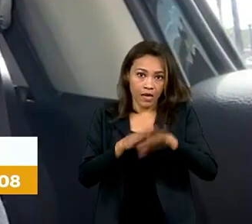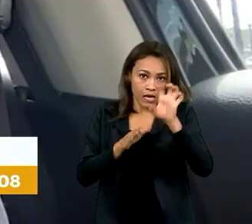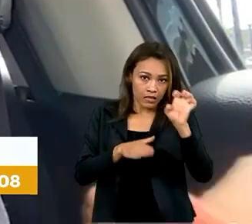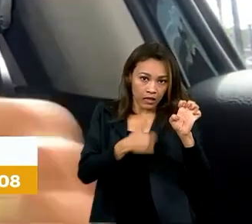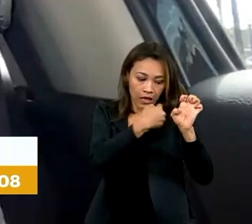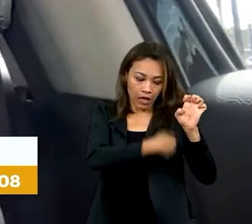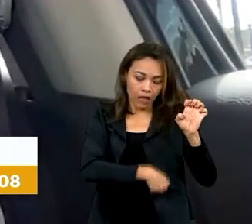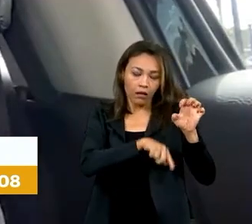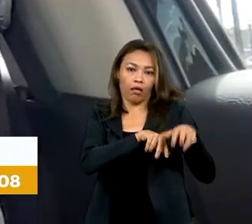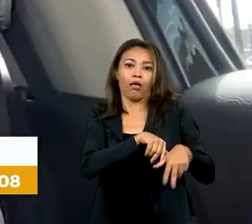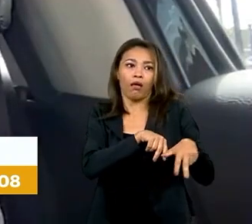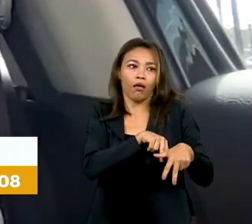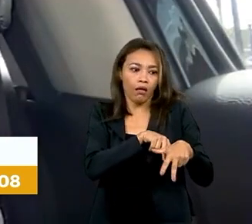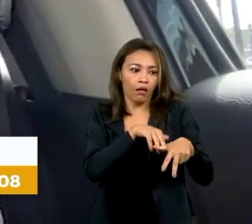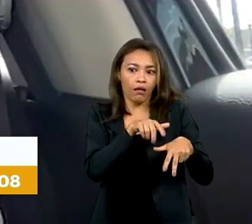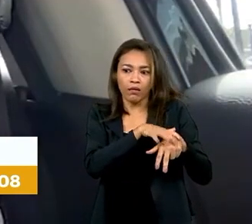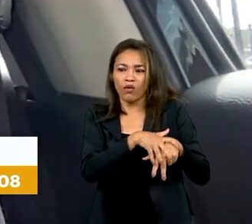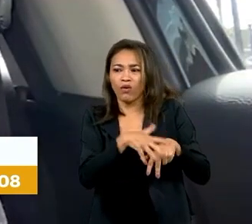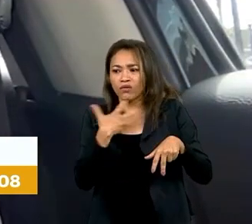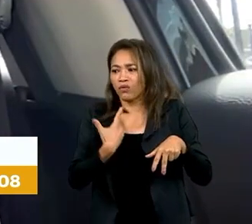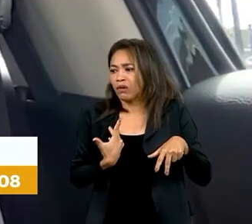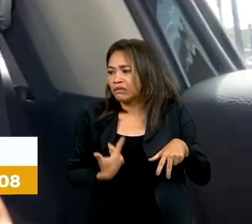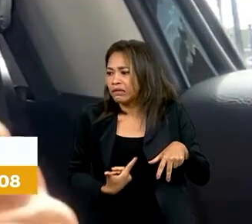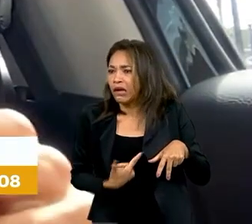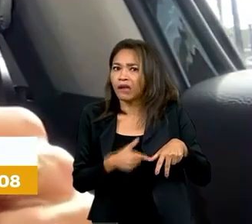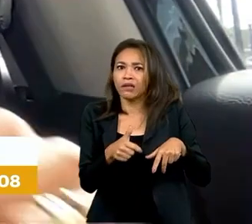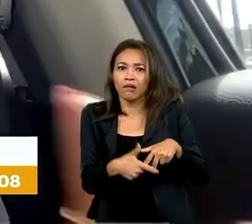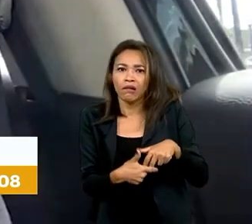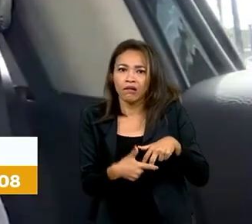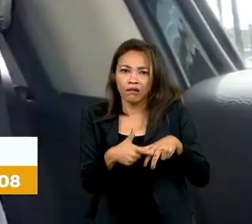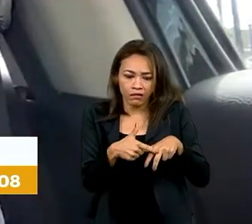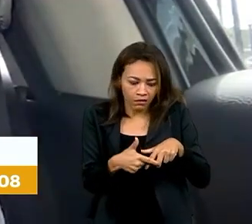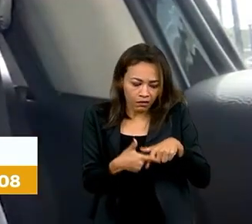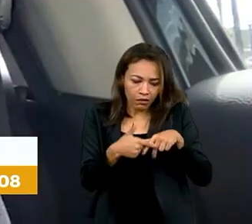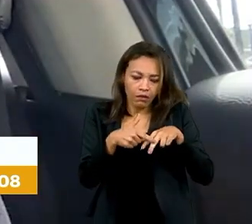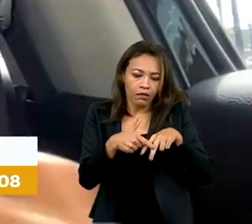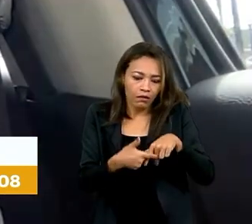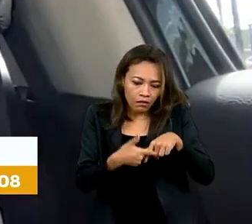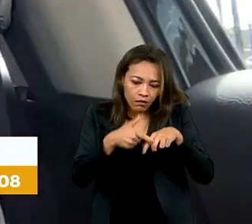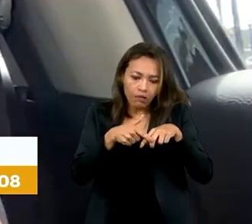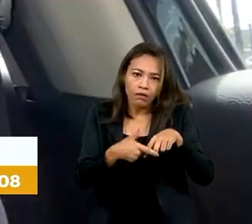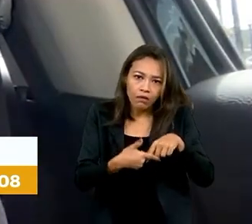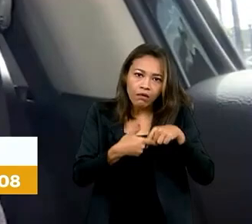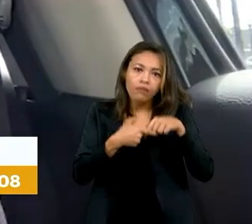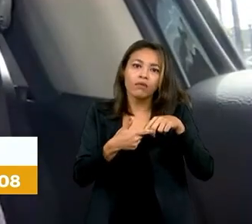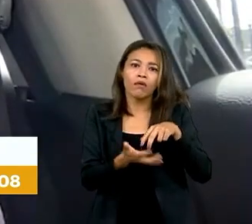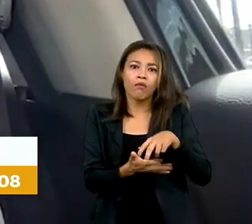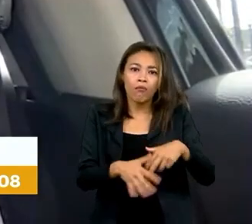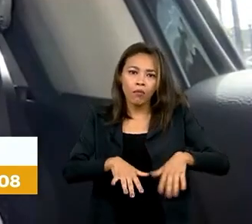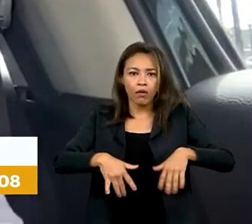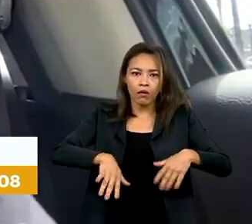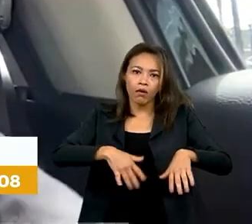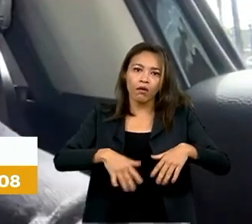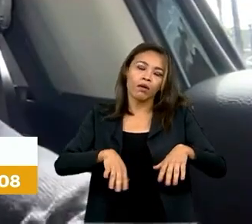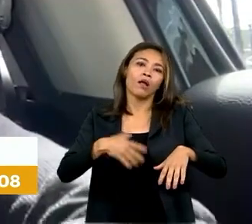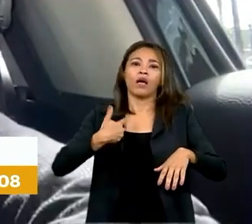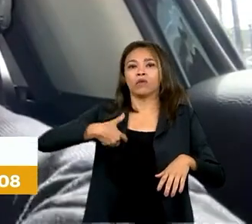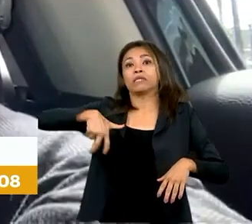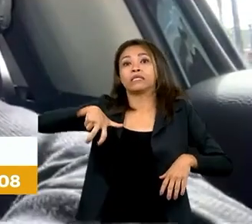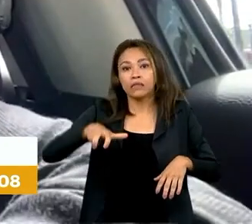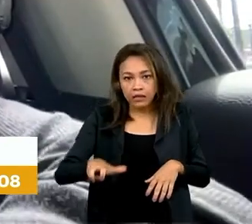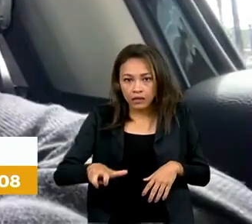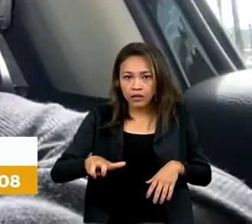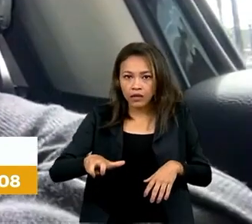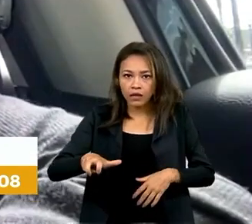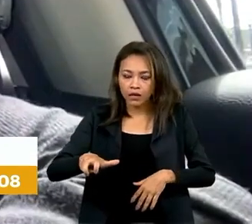uma vez e eu pensei, nossa, tô tão cansada que eu tô. Tá, porque a perna tá falhando. Aí sentei nesse banquinho e